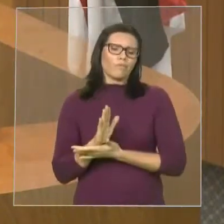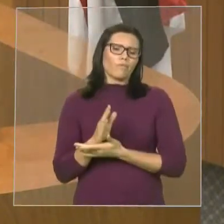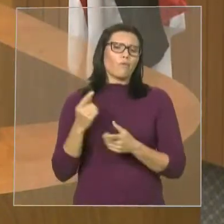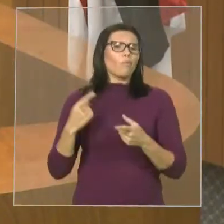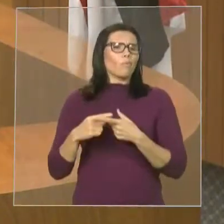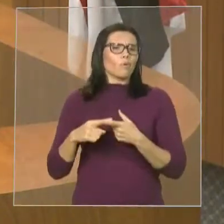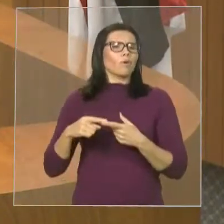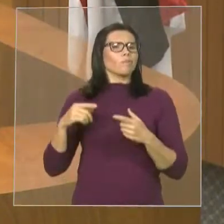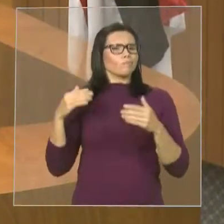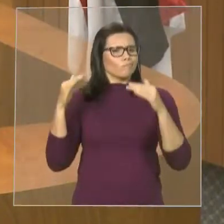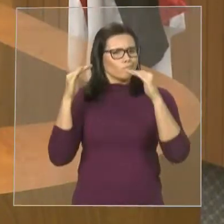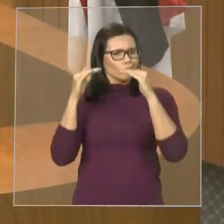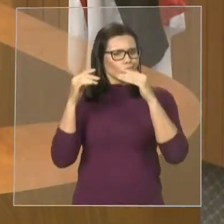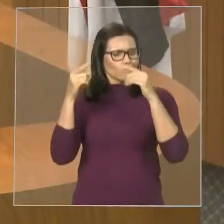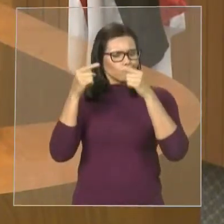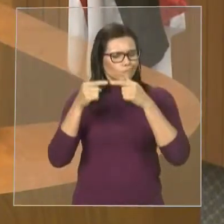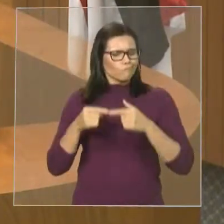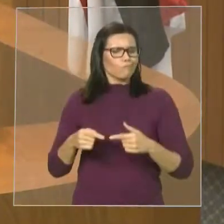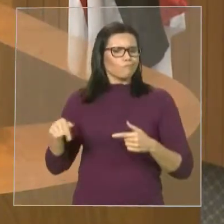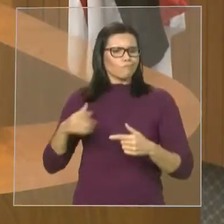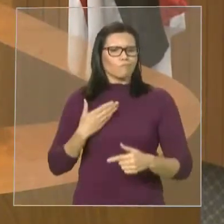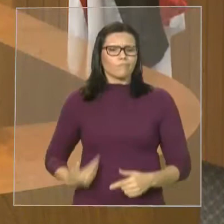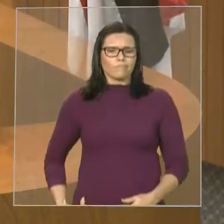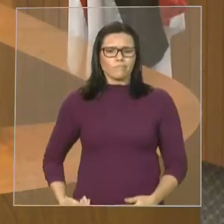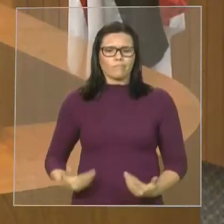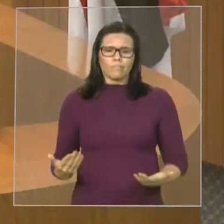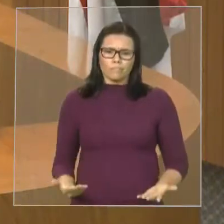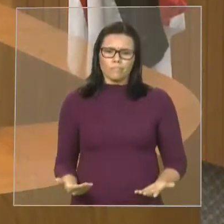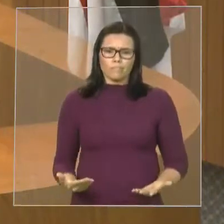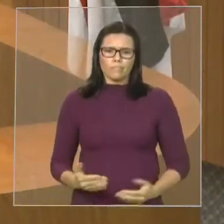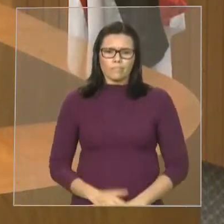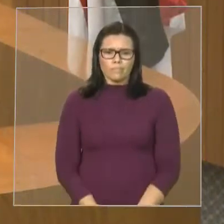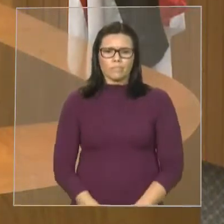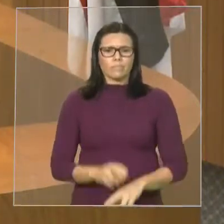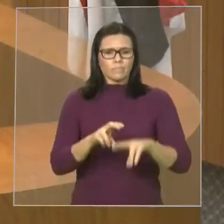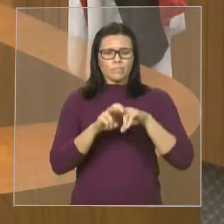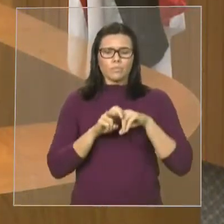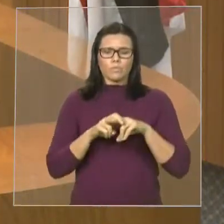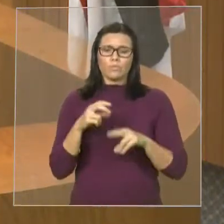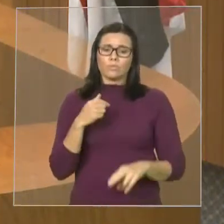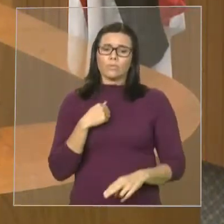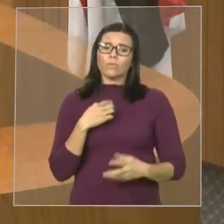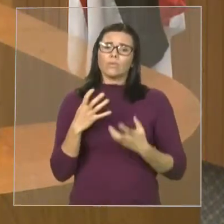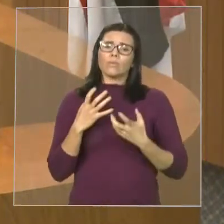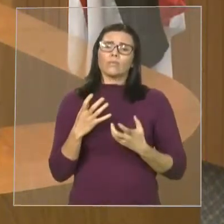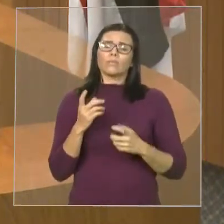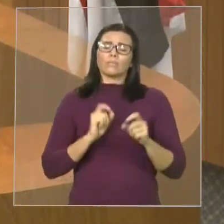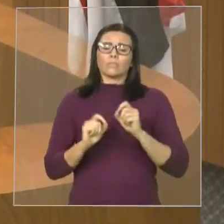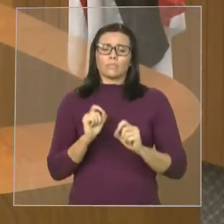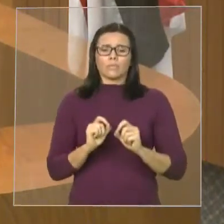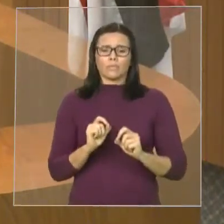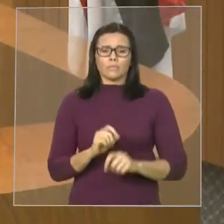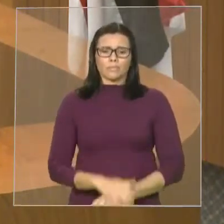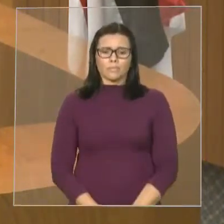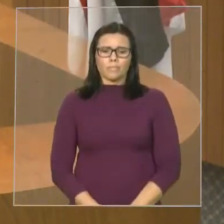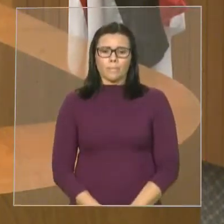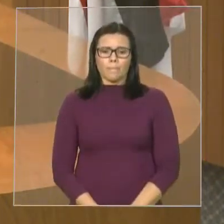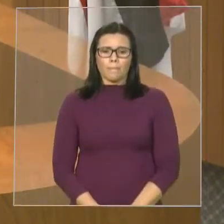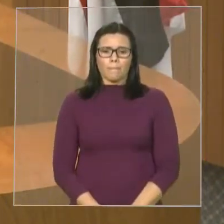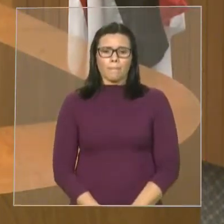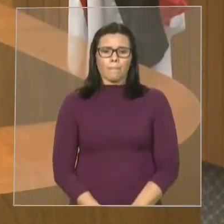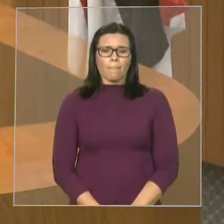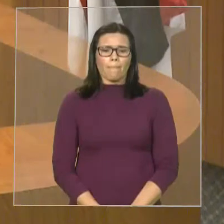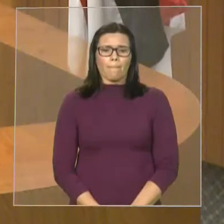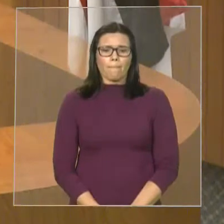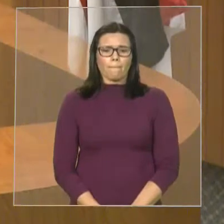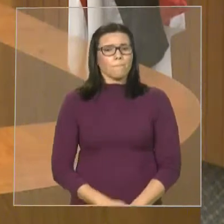CONSUP. Então, em função disso, senhores e senhoras deputados, e aqui eu quero fazer uma ressalva em relação a esse ponto.